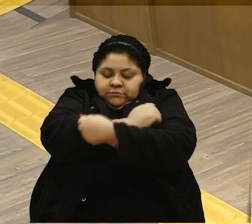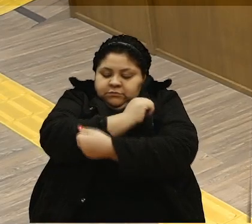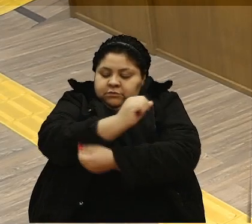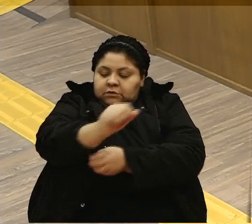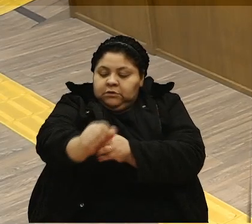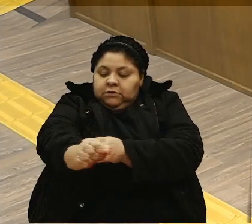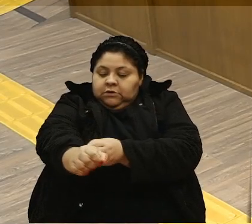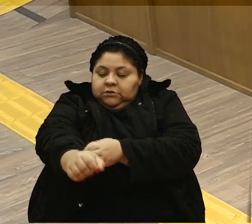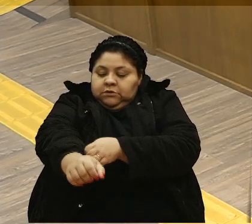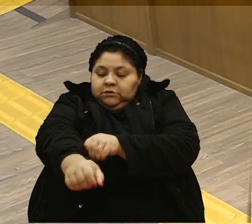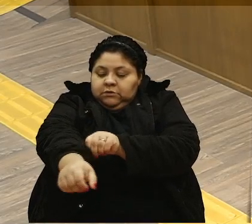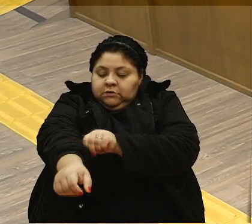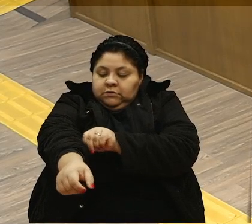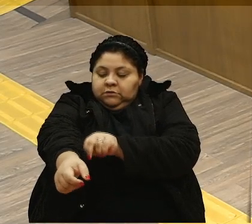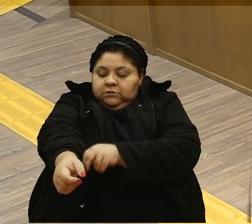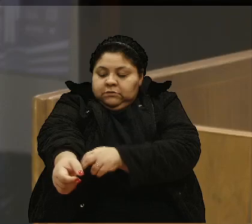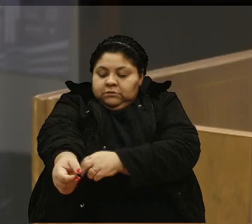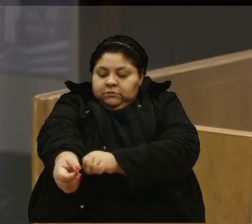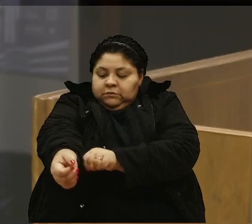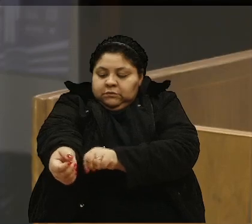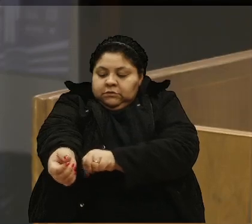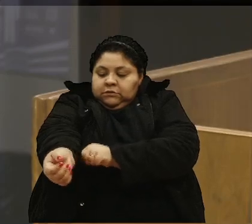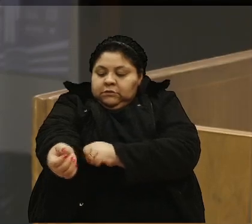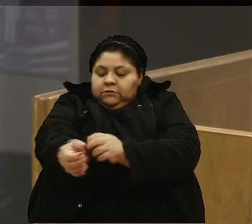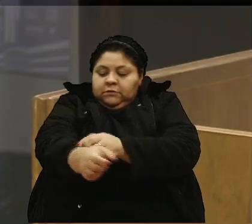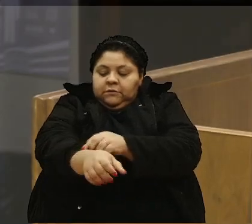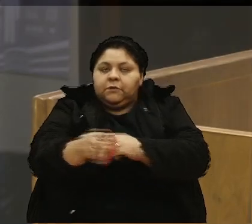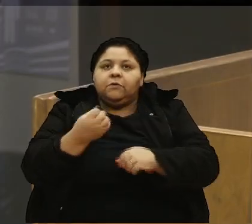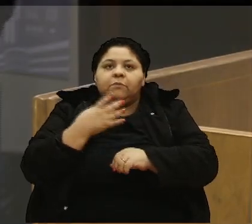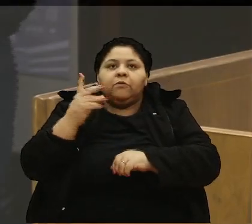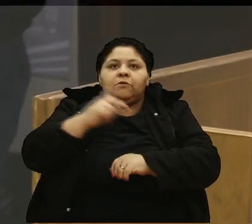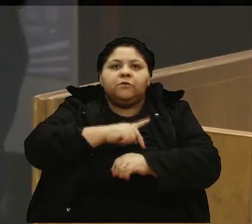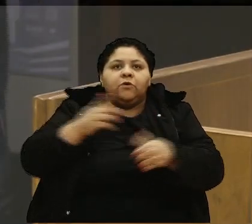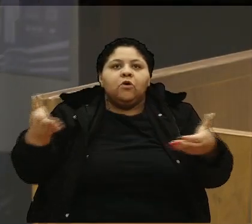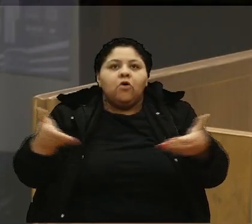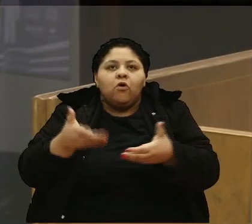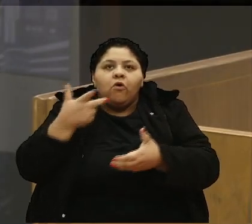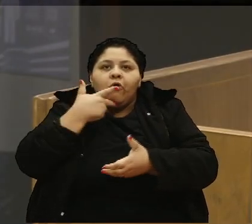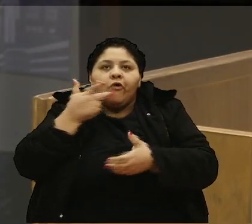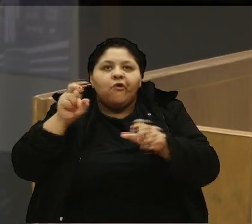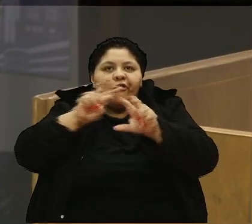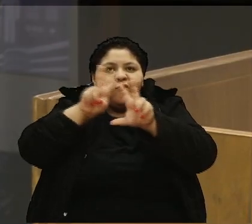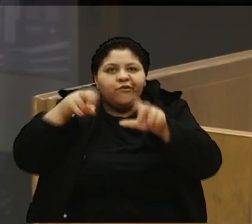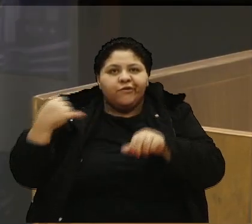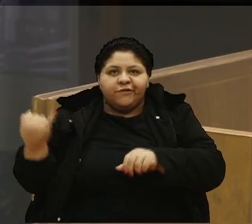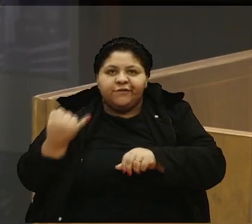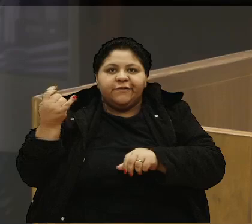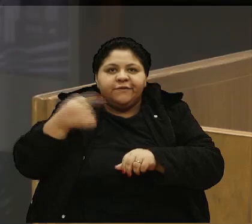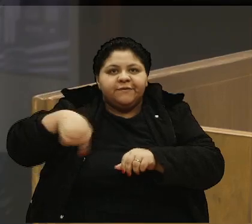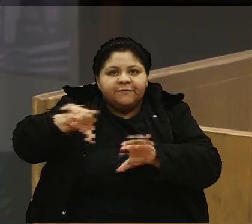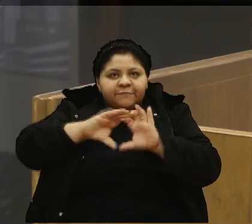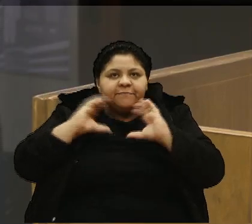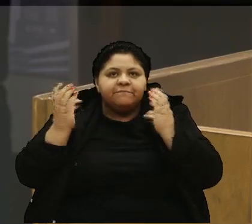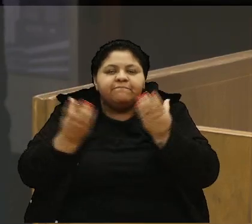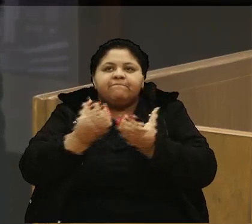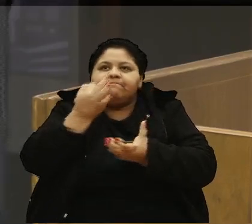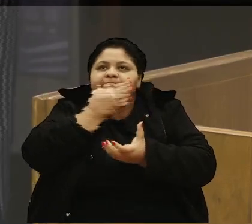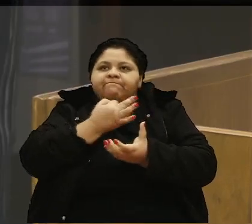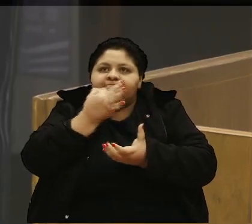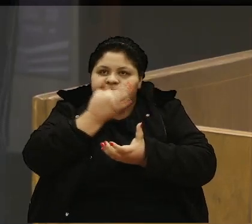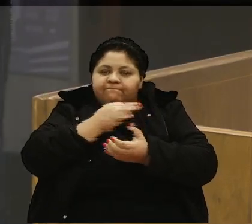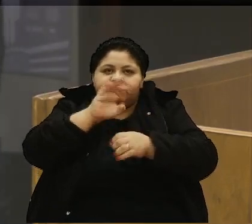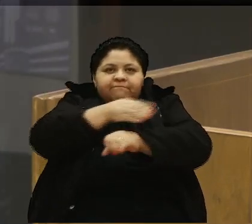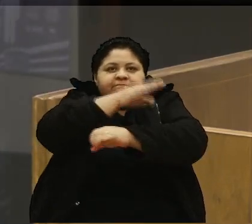Bom dia, nobre presidente. Hoje venho falar de um tema muito importante para a nossa comunidade caxiense,